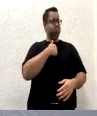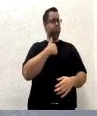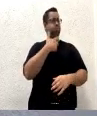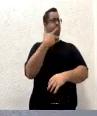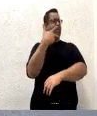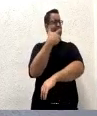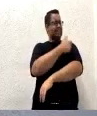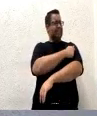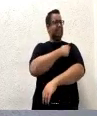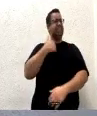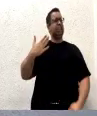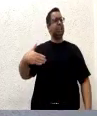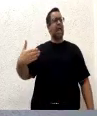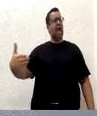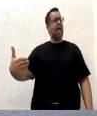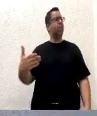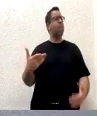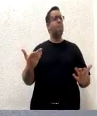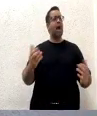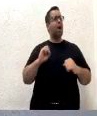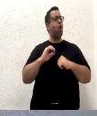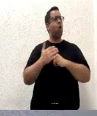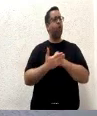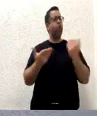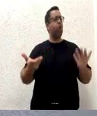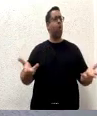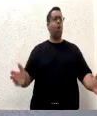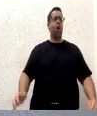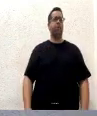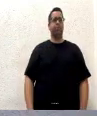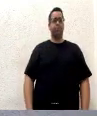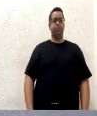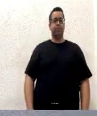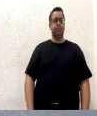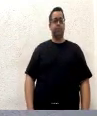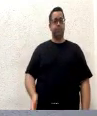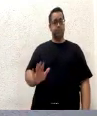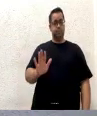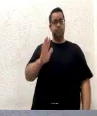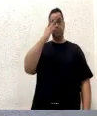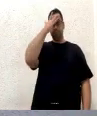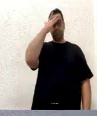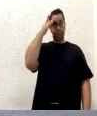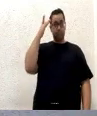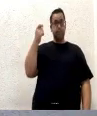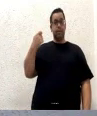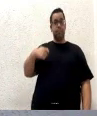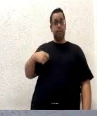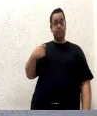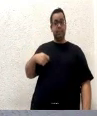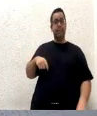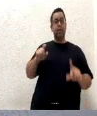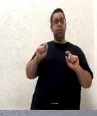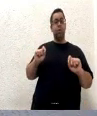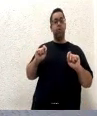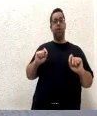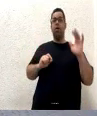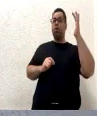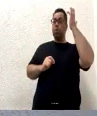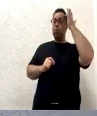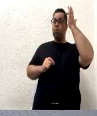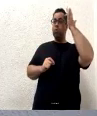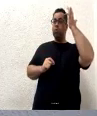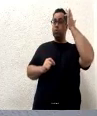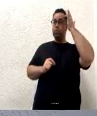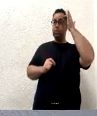não funciona. E as pessoas têm que se sensibilizar e ter esse discernimento de que a vacina, ela